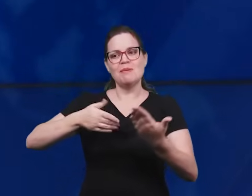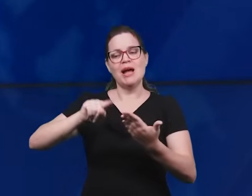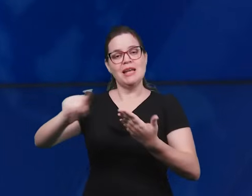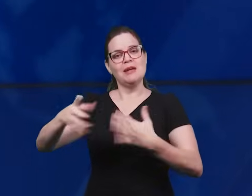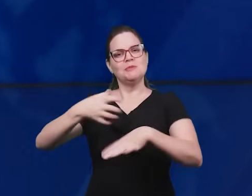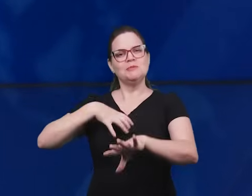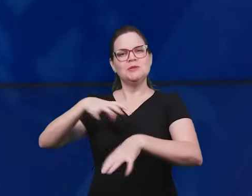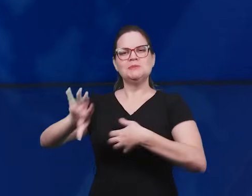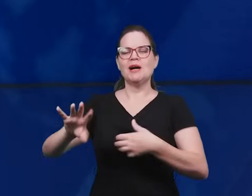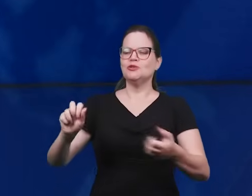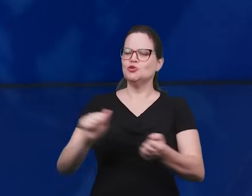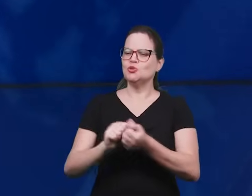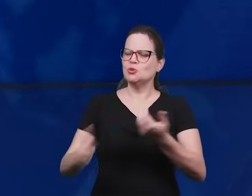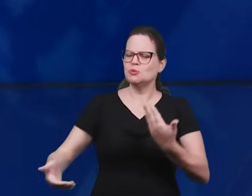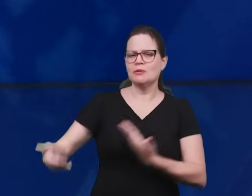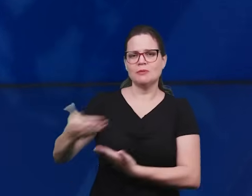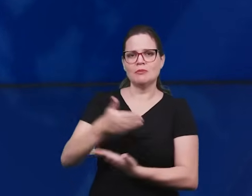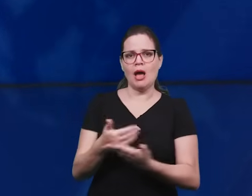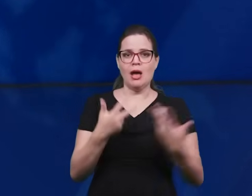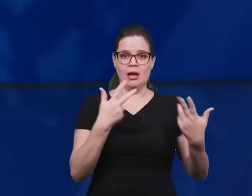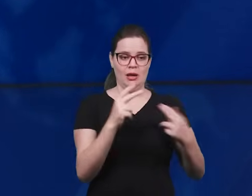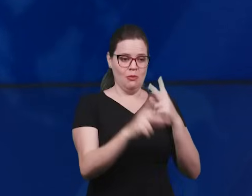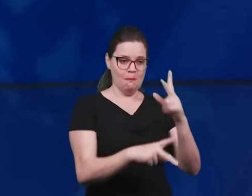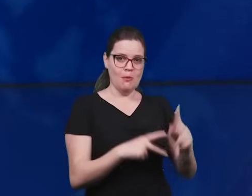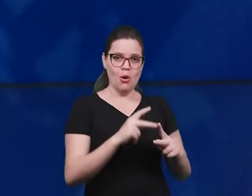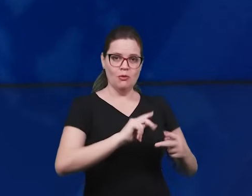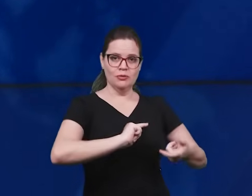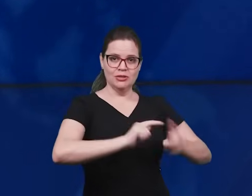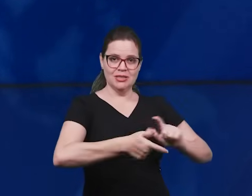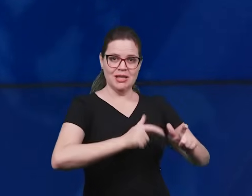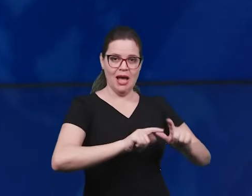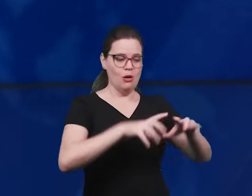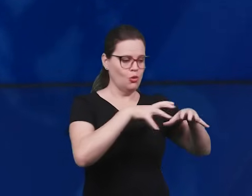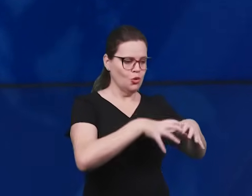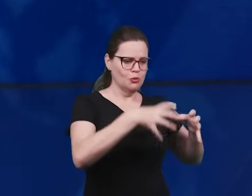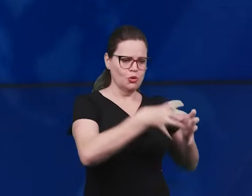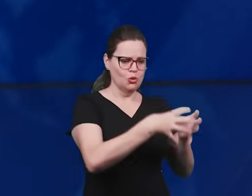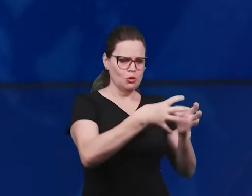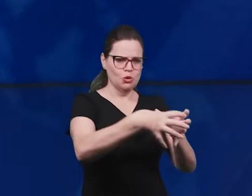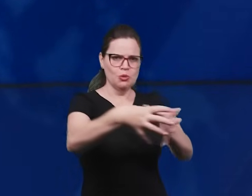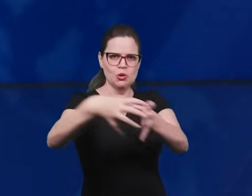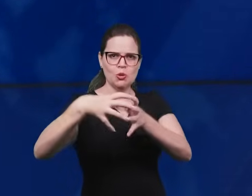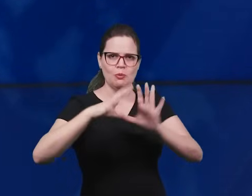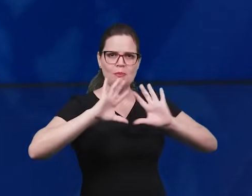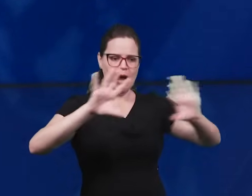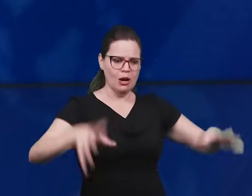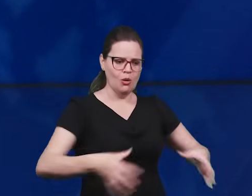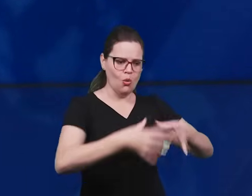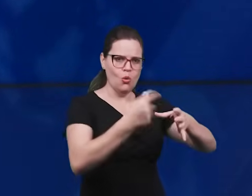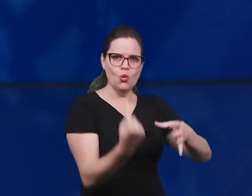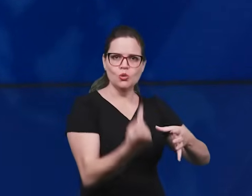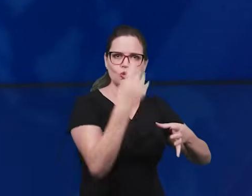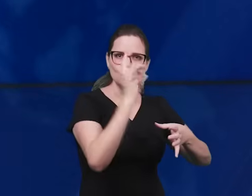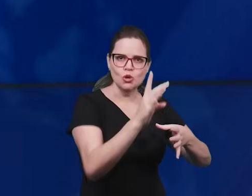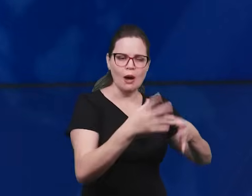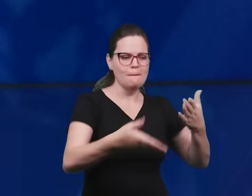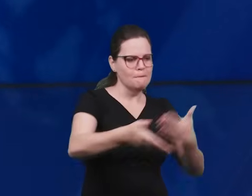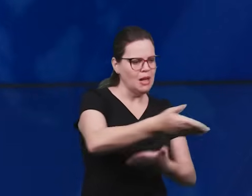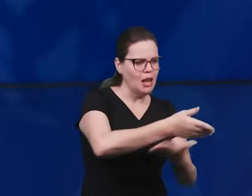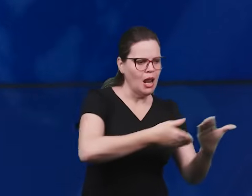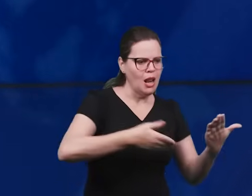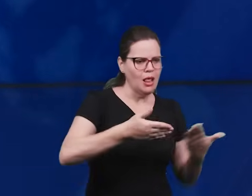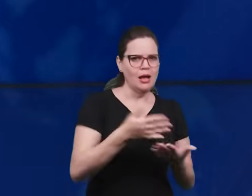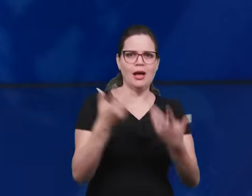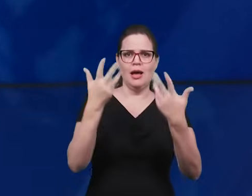conosco. Assim como os israelitas caminhavam em comunhão com Deus, você também pode caminhar nesta mesma comunhão com